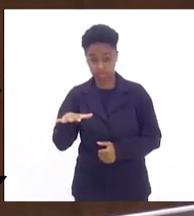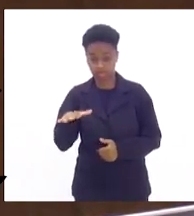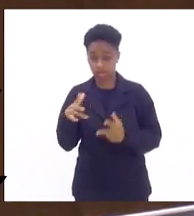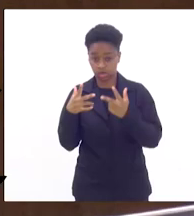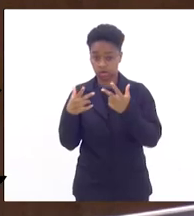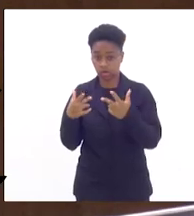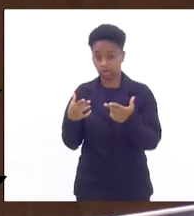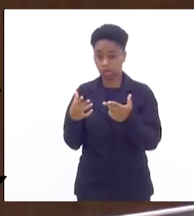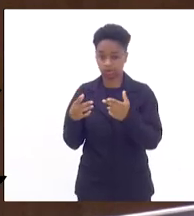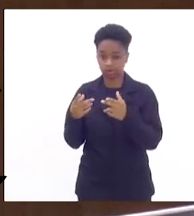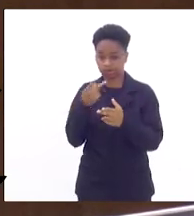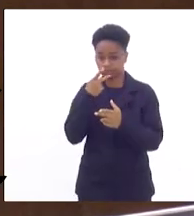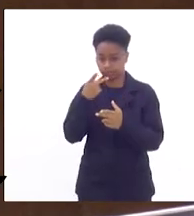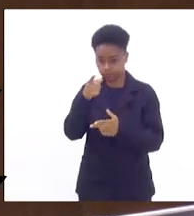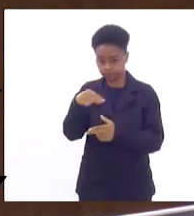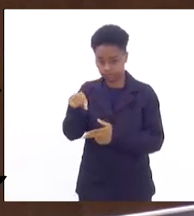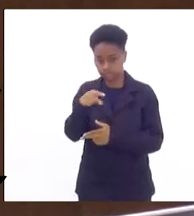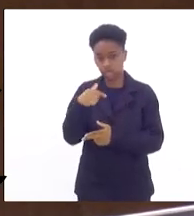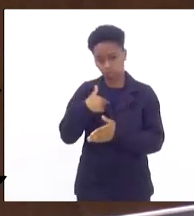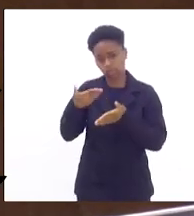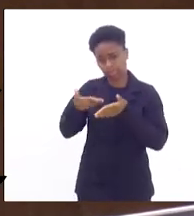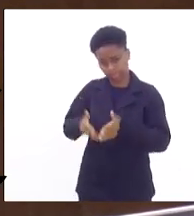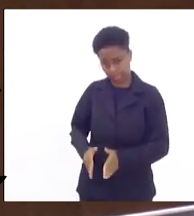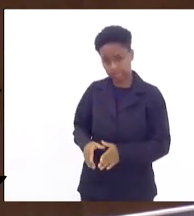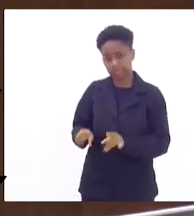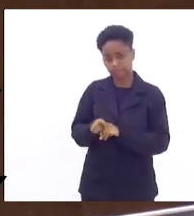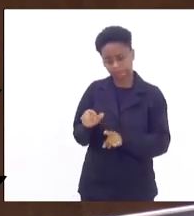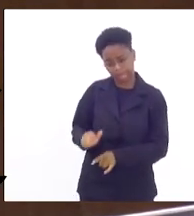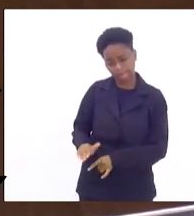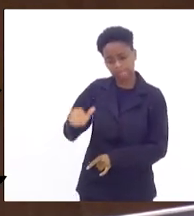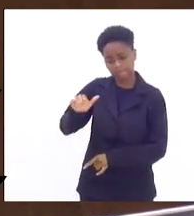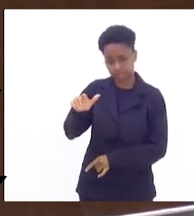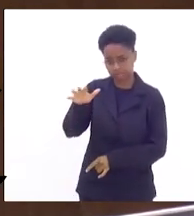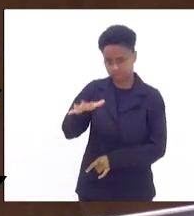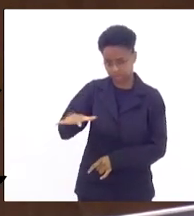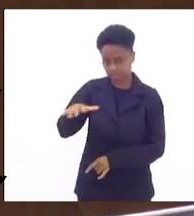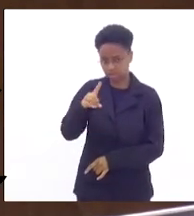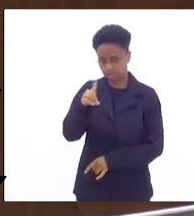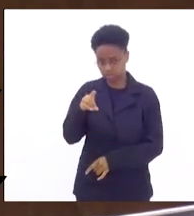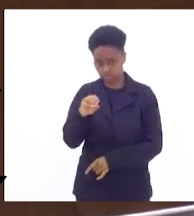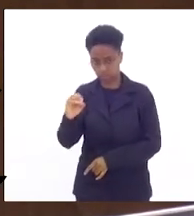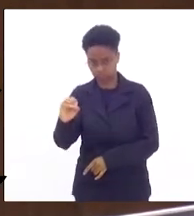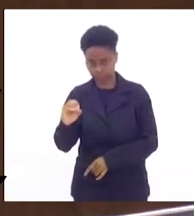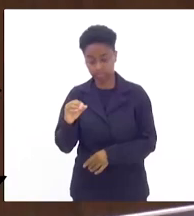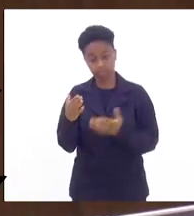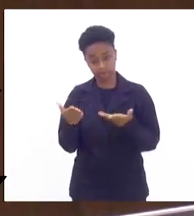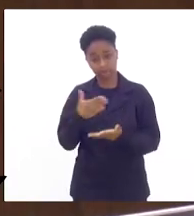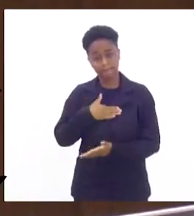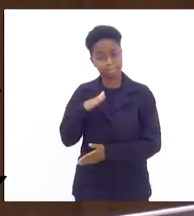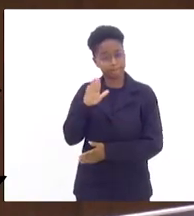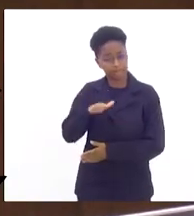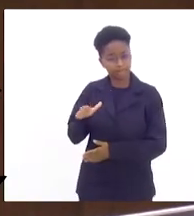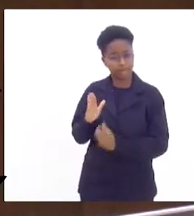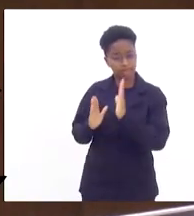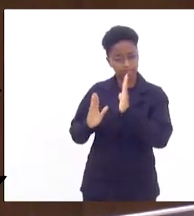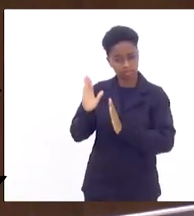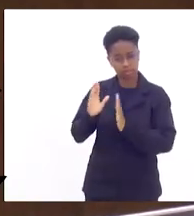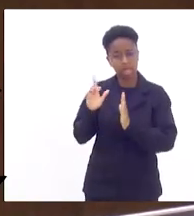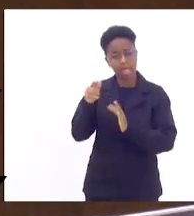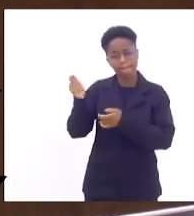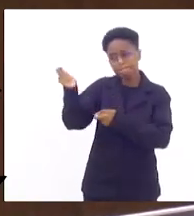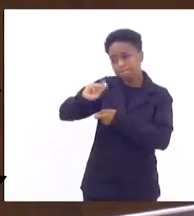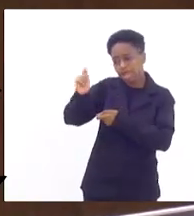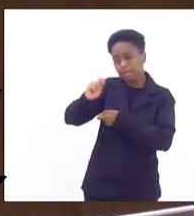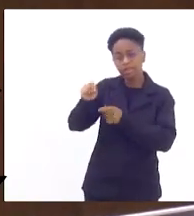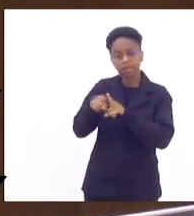aqui, eu sou nascido e criado na Zona Oeste, raiz. Tá? Então, a minha infância foi soltando pipa e jogando bola de